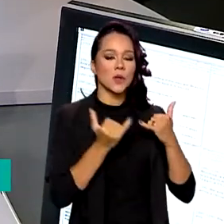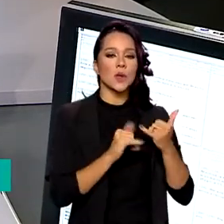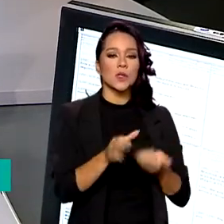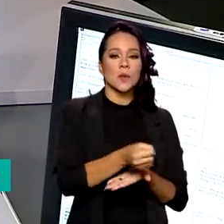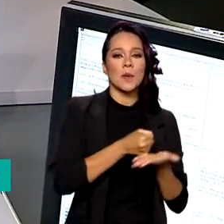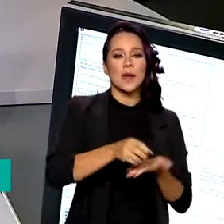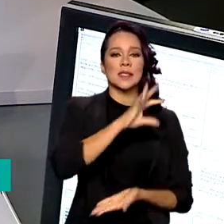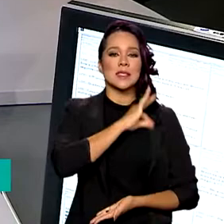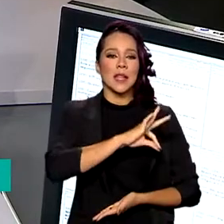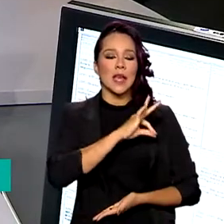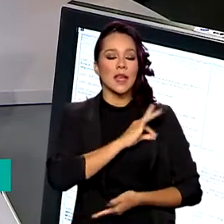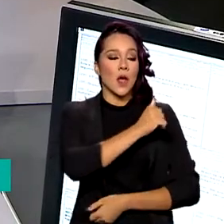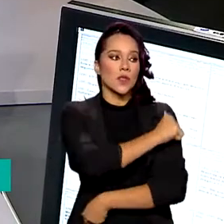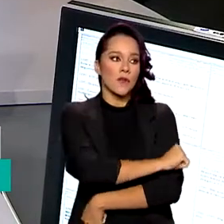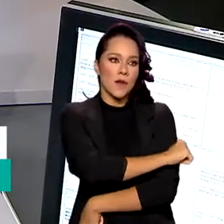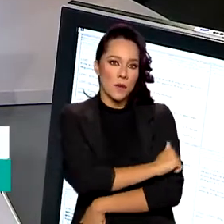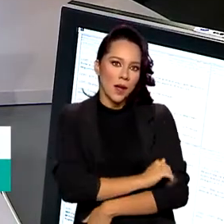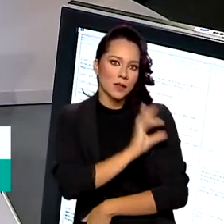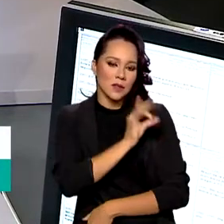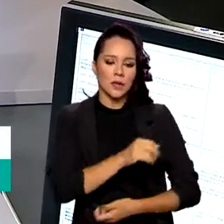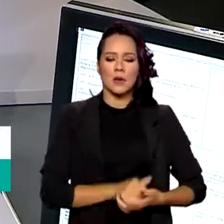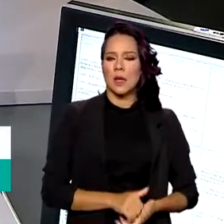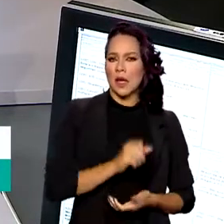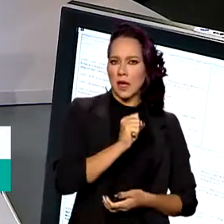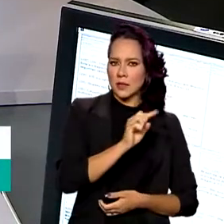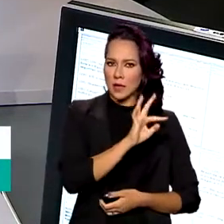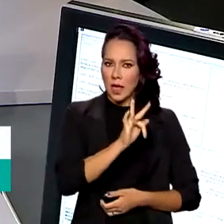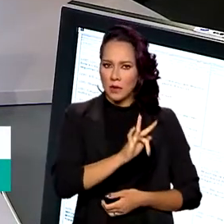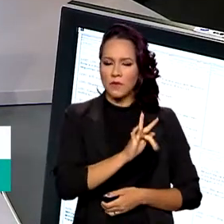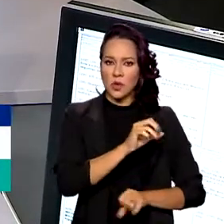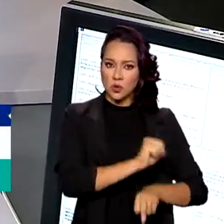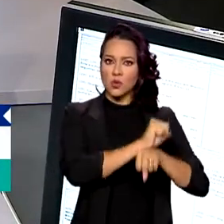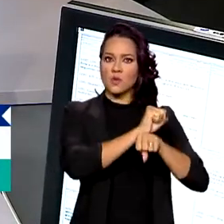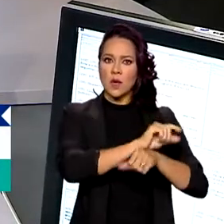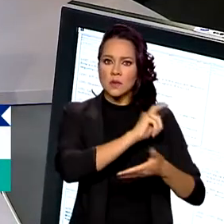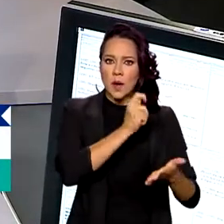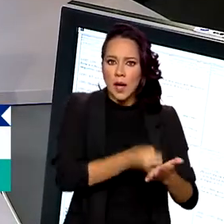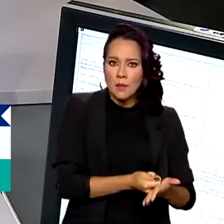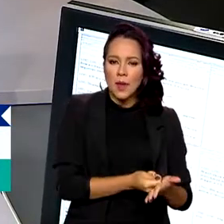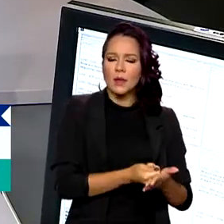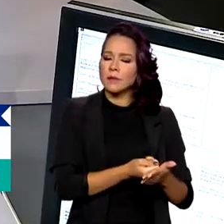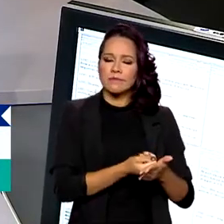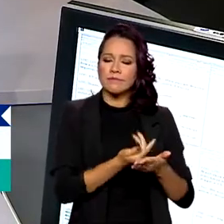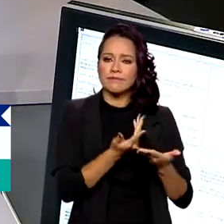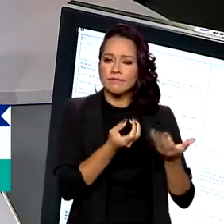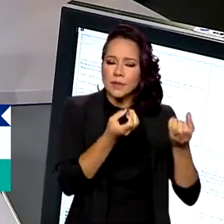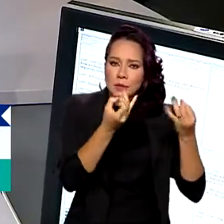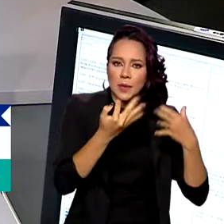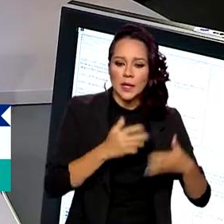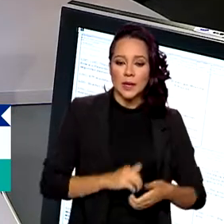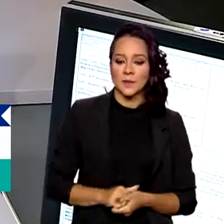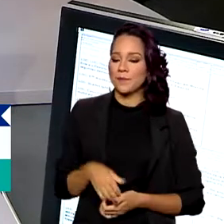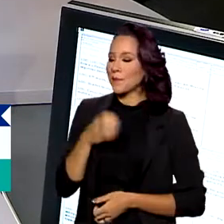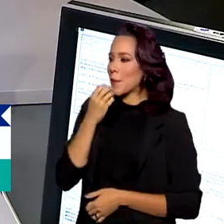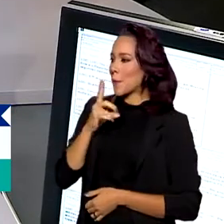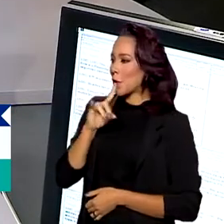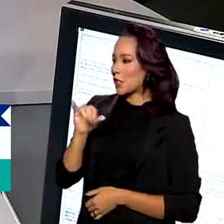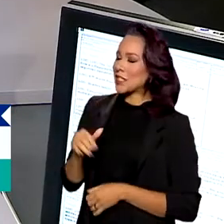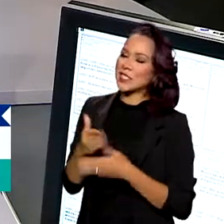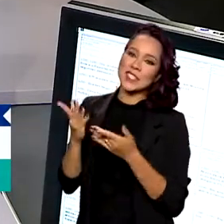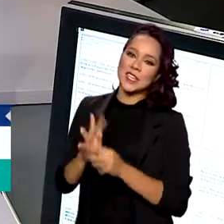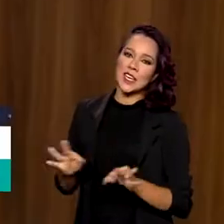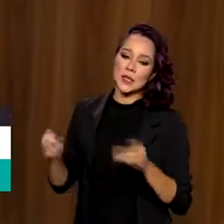o piso salarial da enfermagem né Qualquer mudança de uma ter suspenso o pagamento atualiza a gente isso Bom dia Miguelzinho